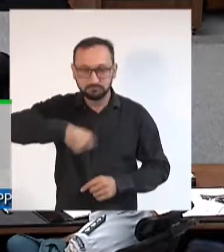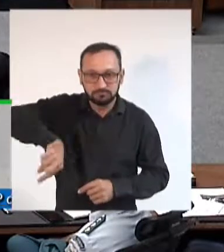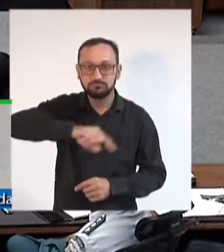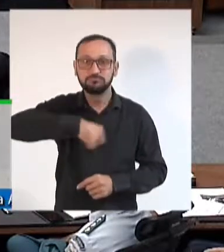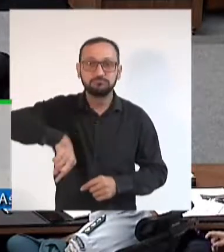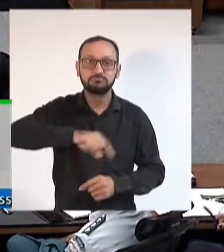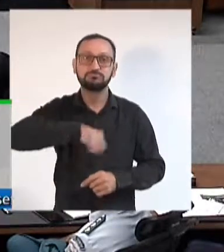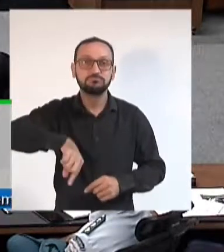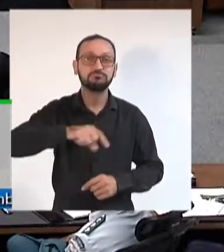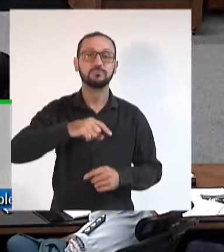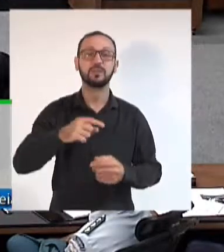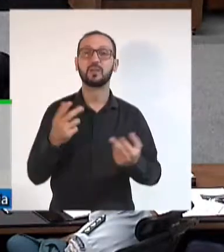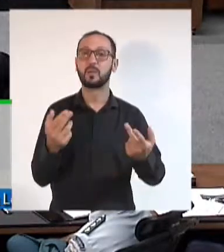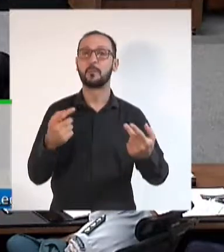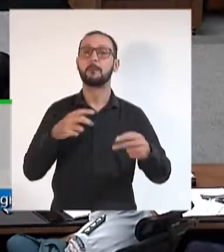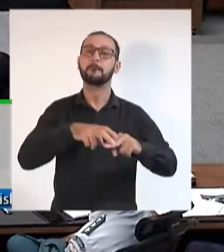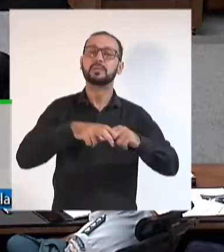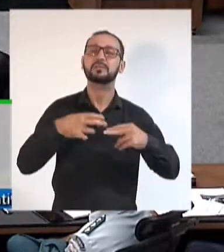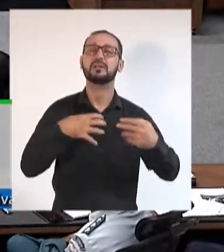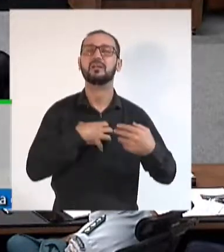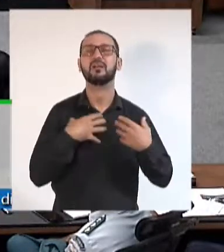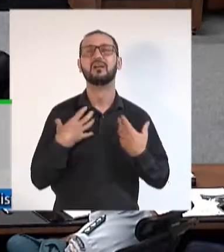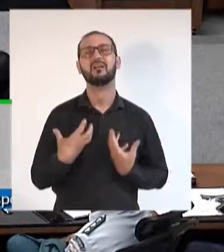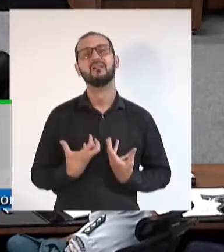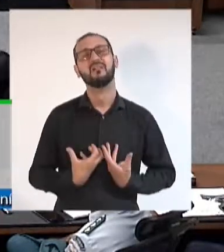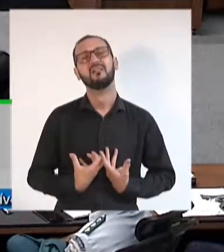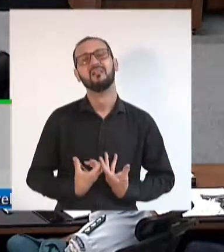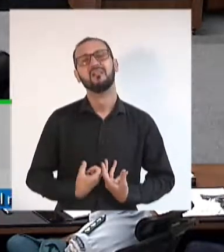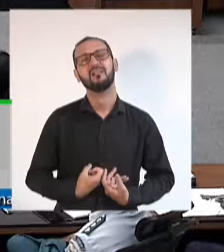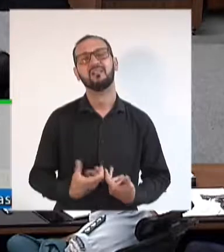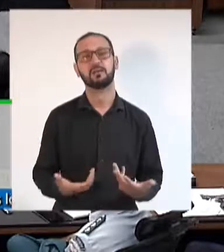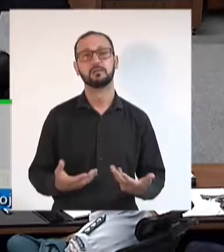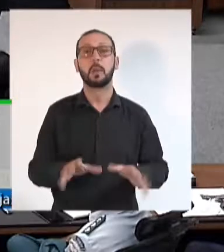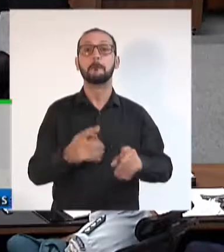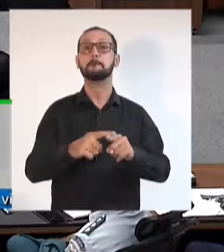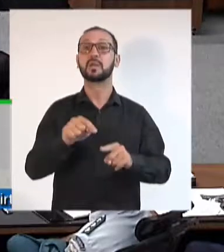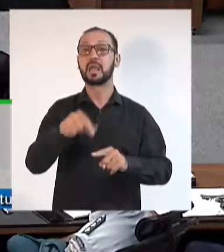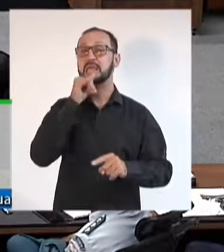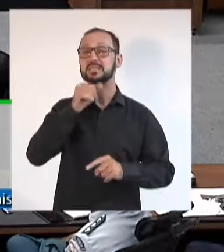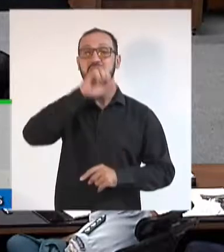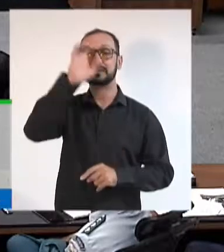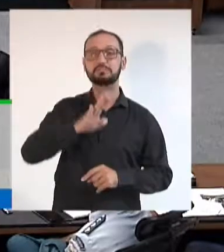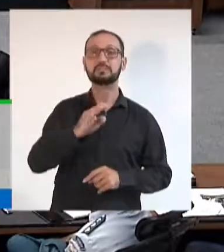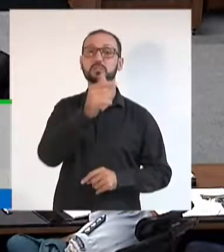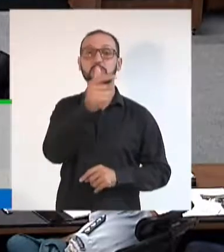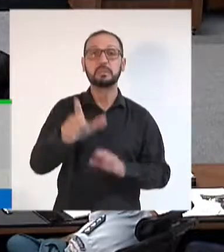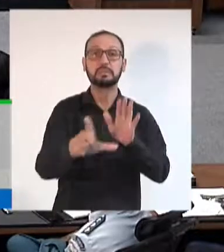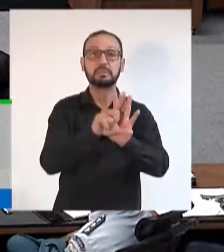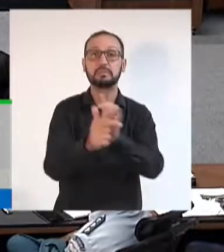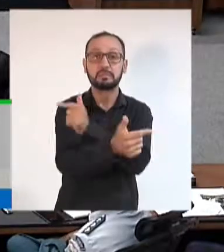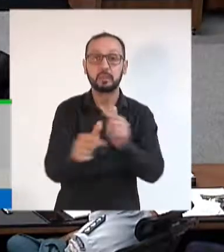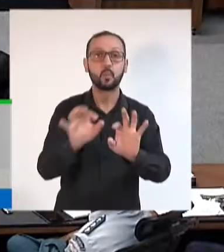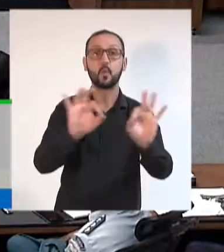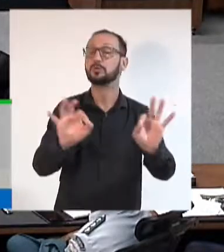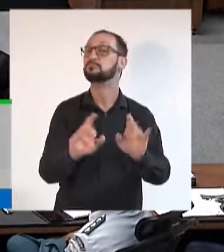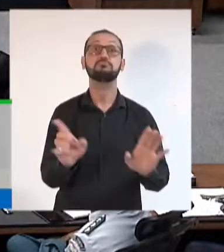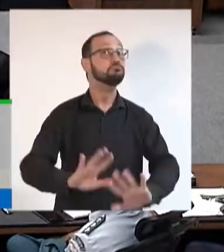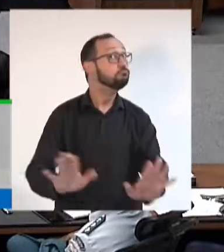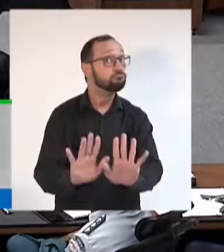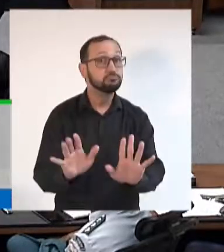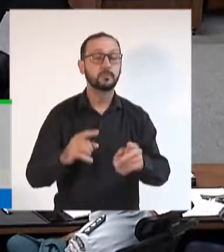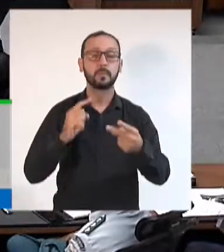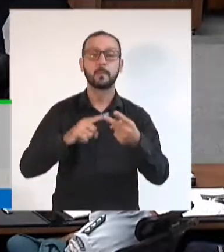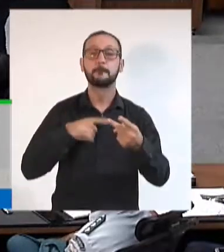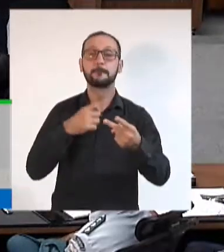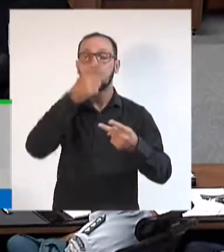isso que a gente está se sentindo desgastado. Mas não é porque o Brasil não tem leis, não é porque